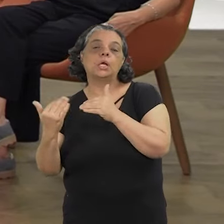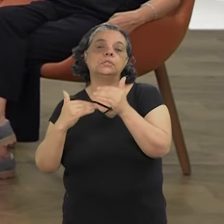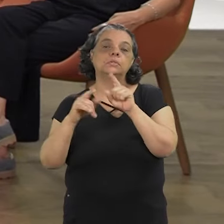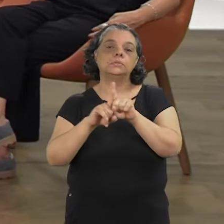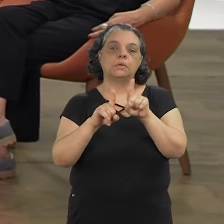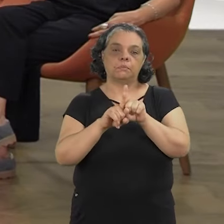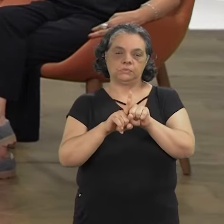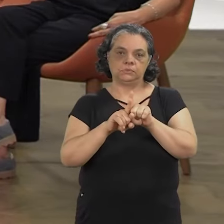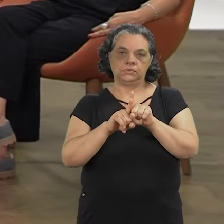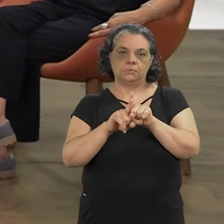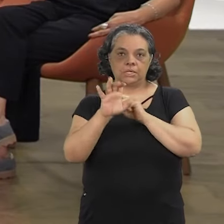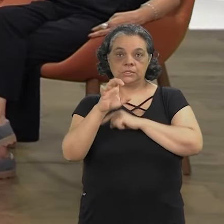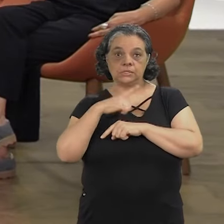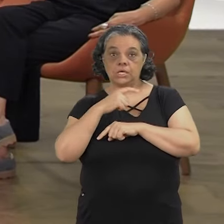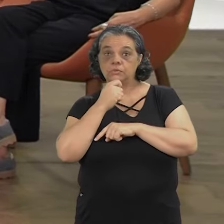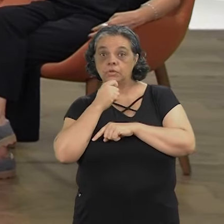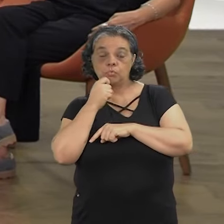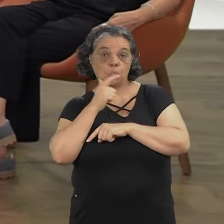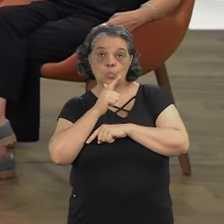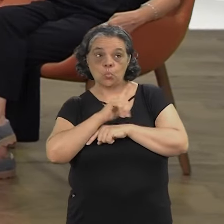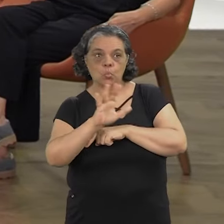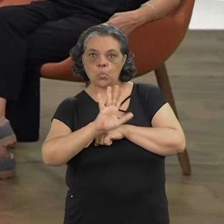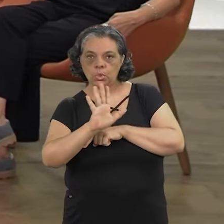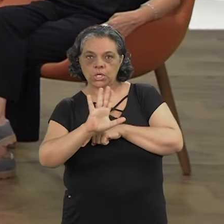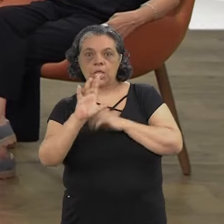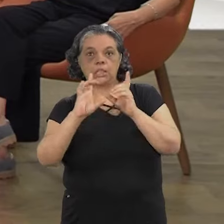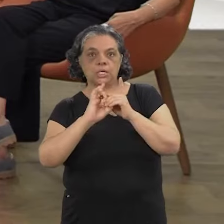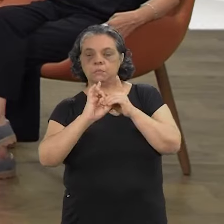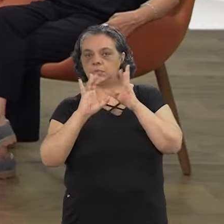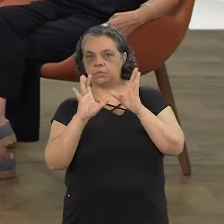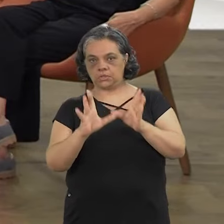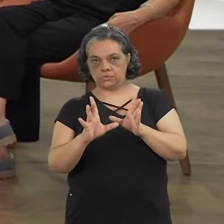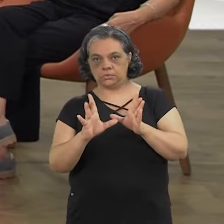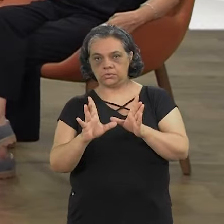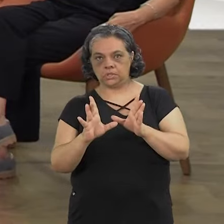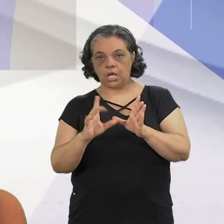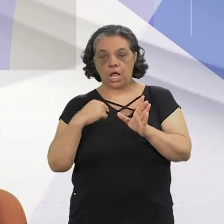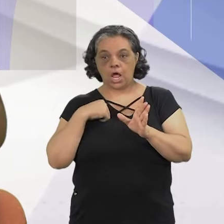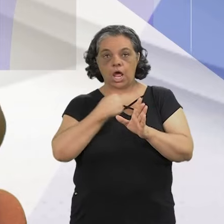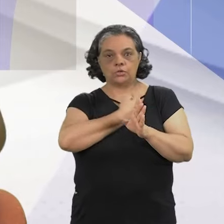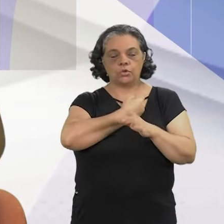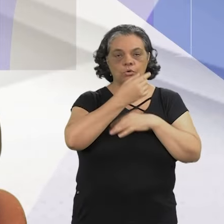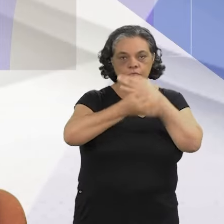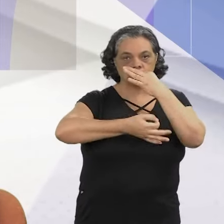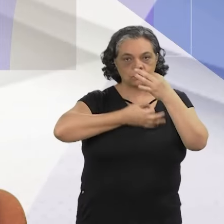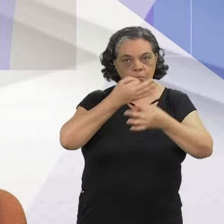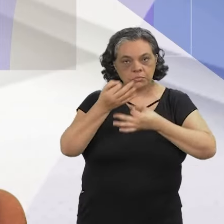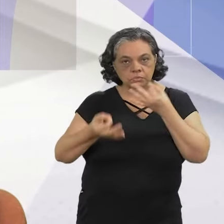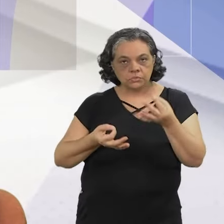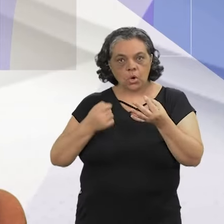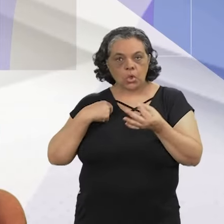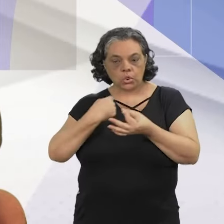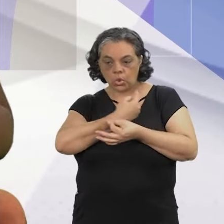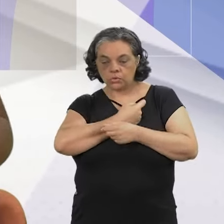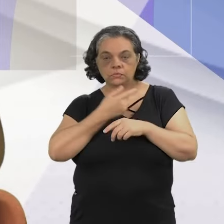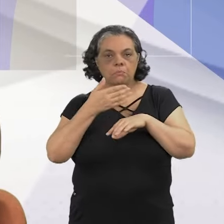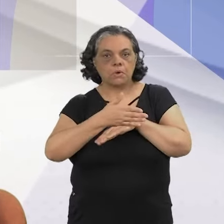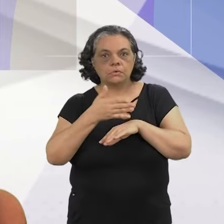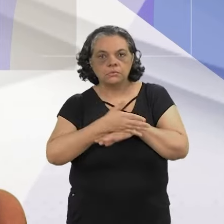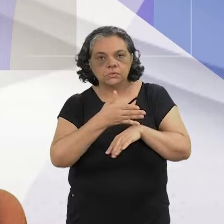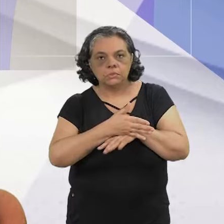entrando também nessa questão aí porque se a gente não consegue democr né as nossas opiniões né a nossa